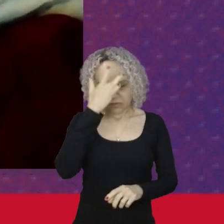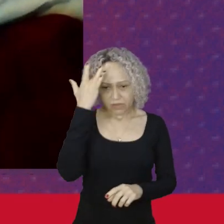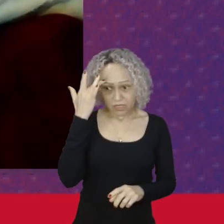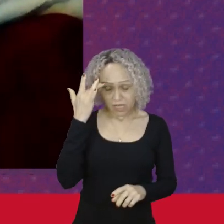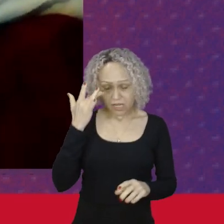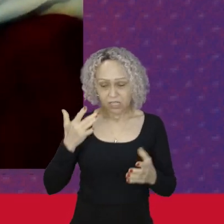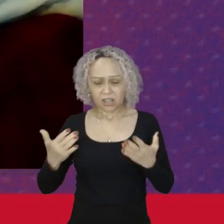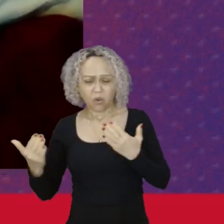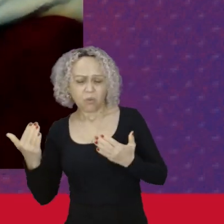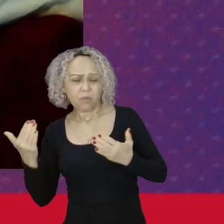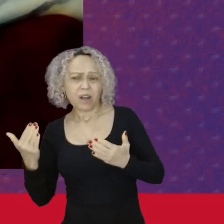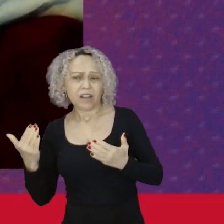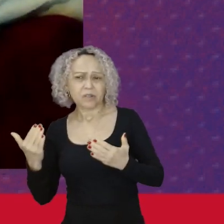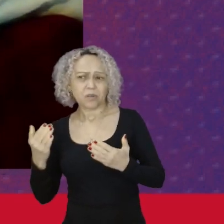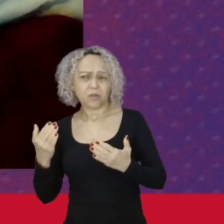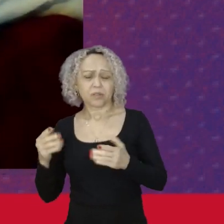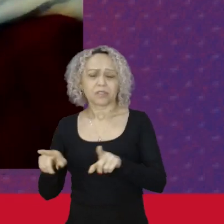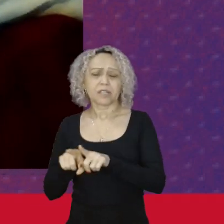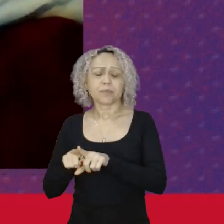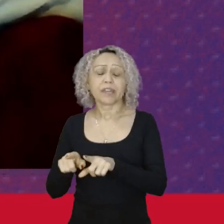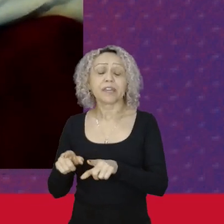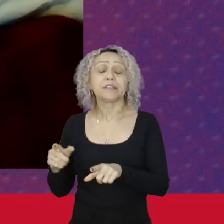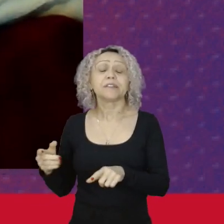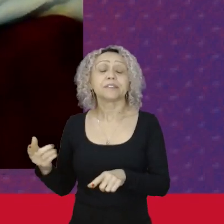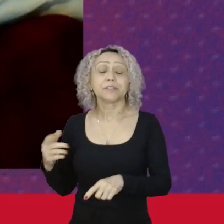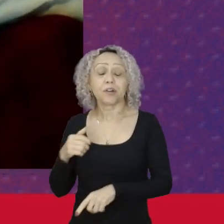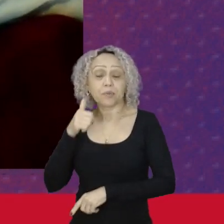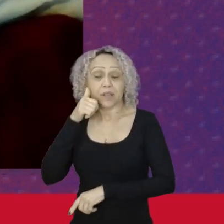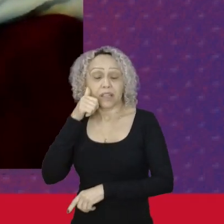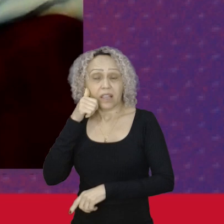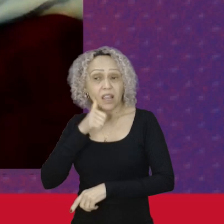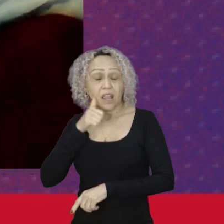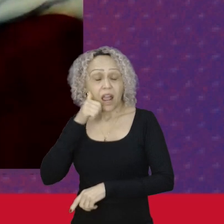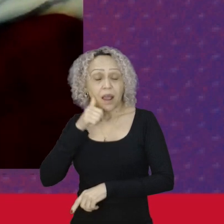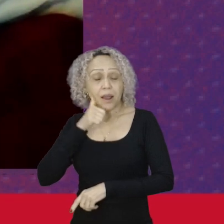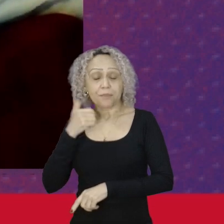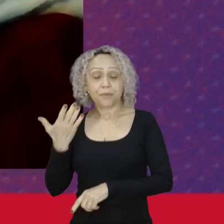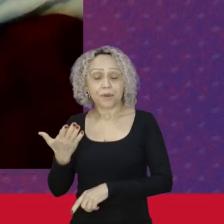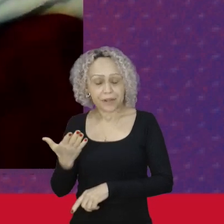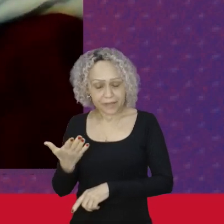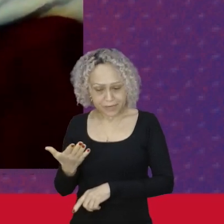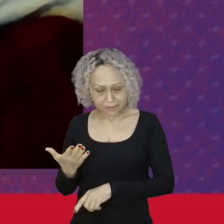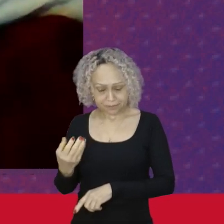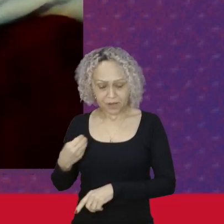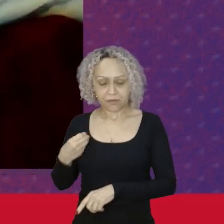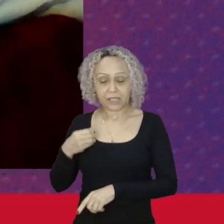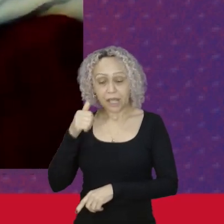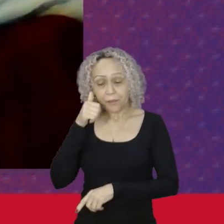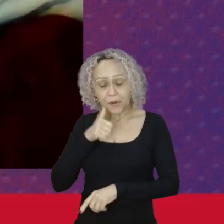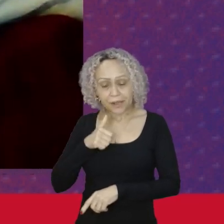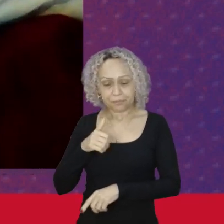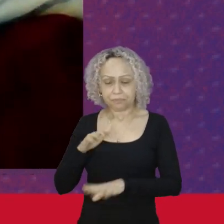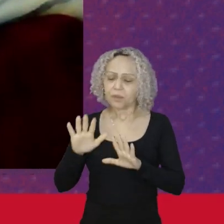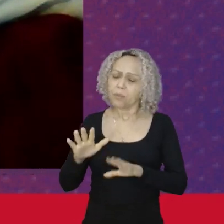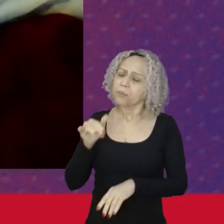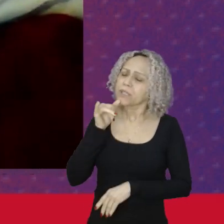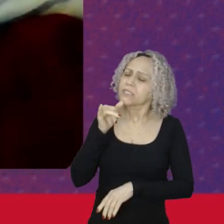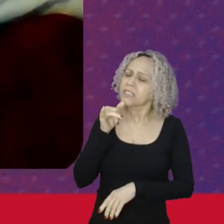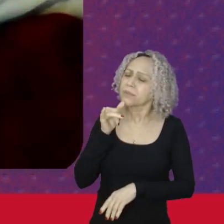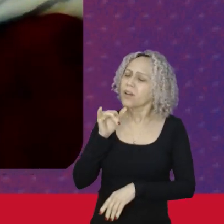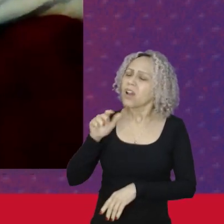que determinaria o seu gênero. Na verdade, a concepção de mulher vai